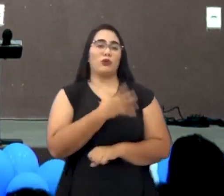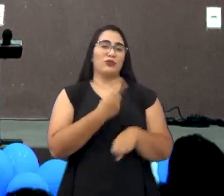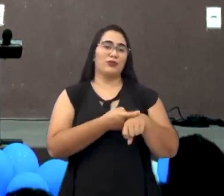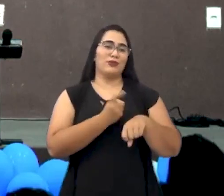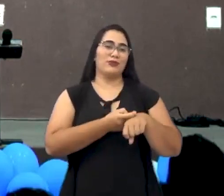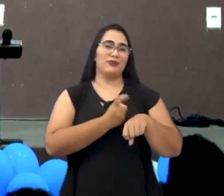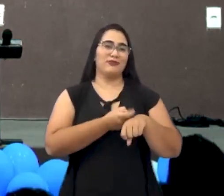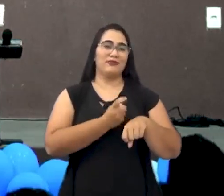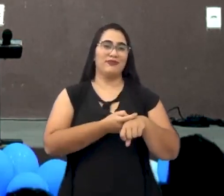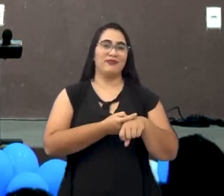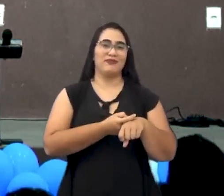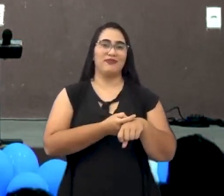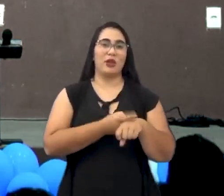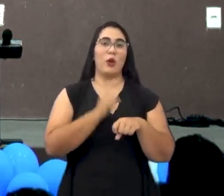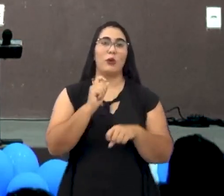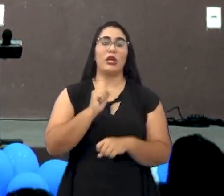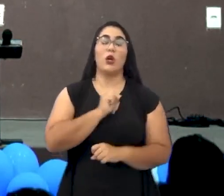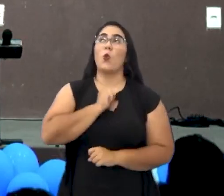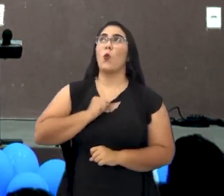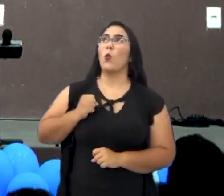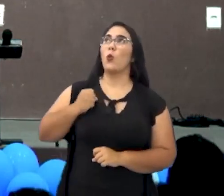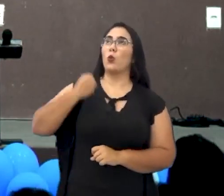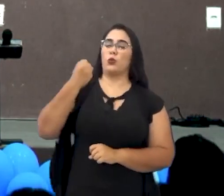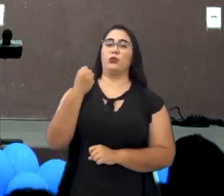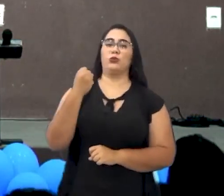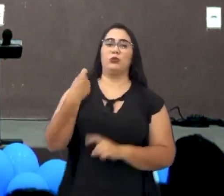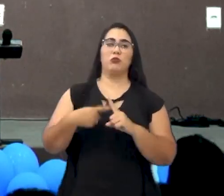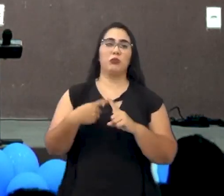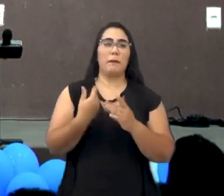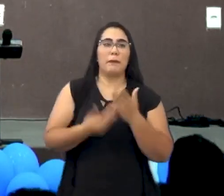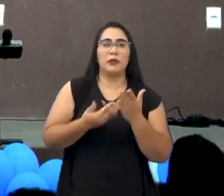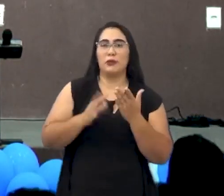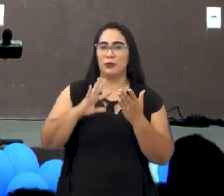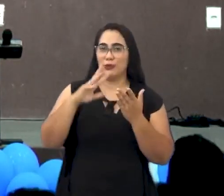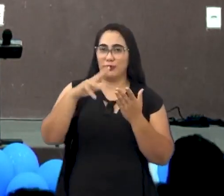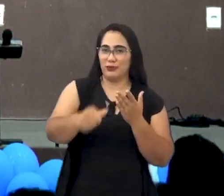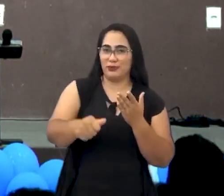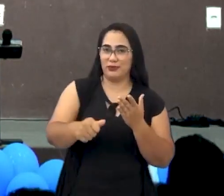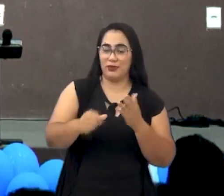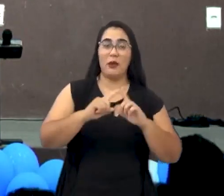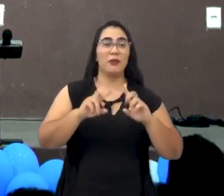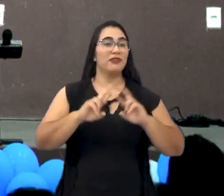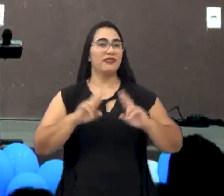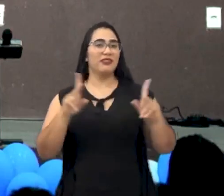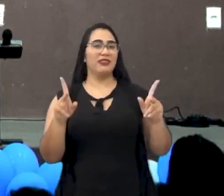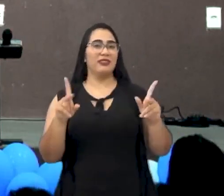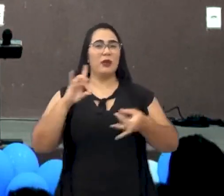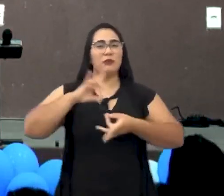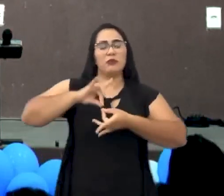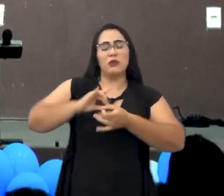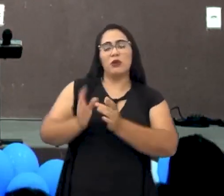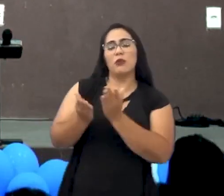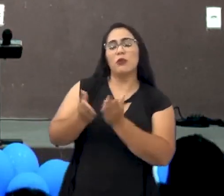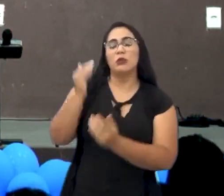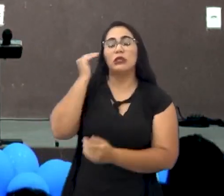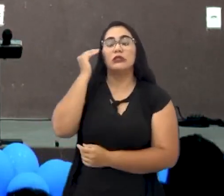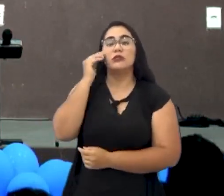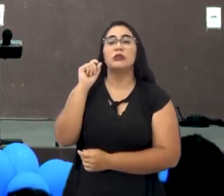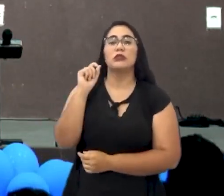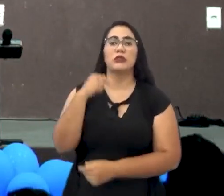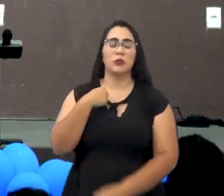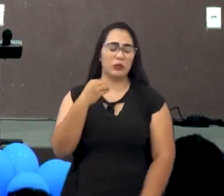ficar pobre de espírito, você fica revoltado de espírito. Porque você perdeu o que você tinha. O pobre de espírito, ele entende a ruína dos